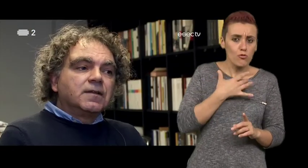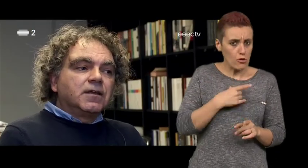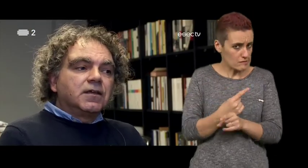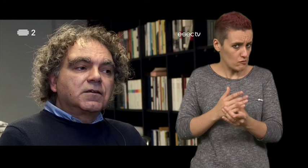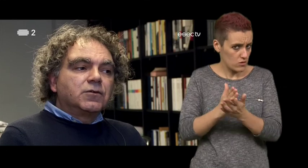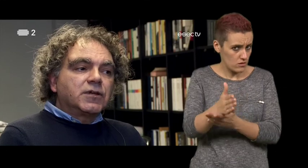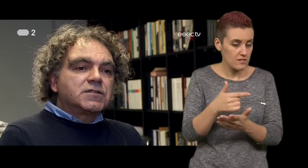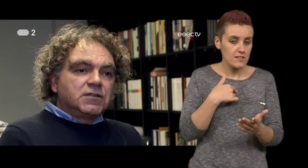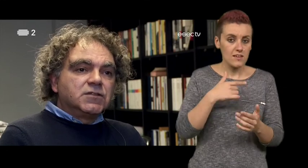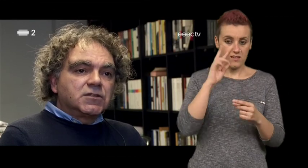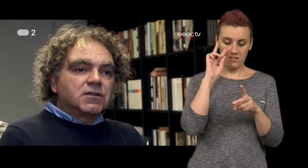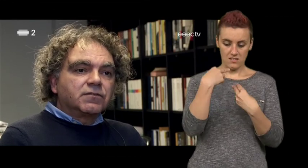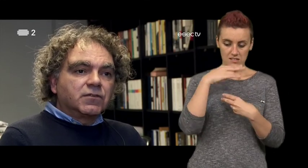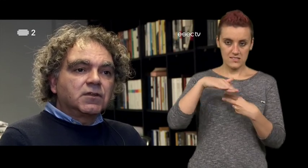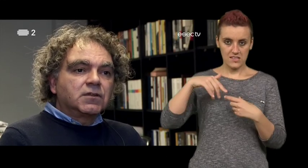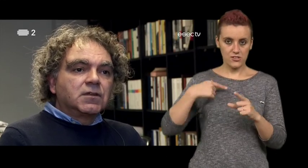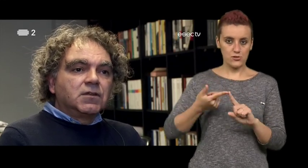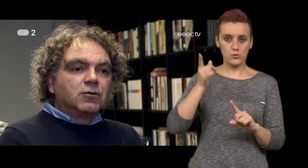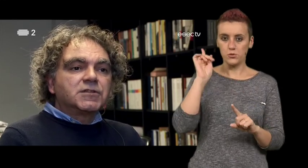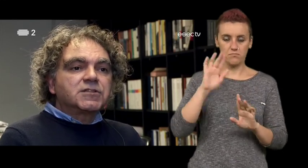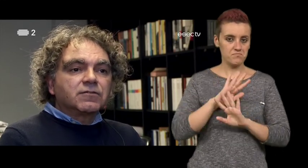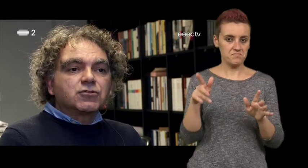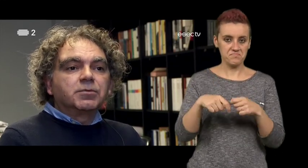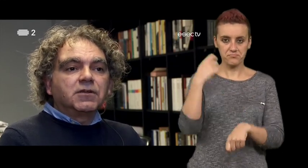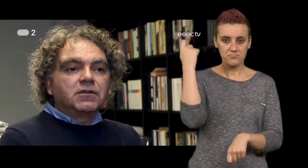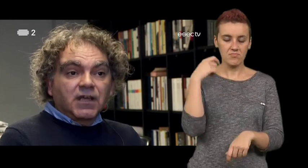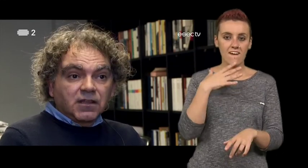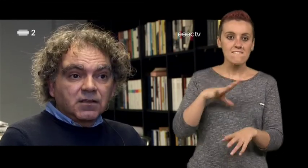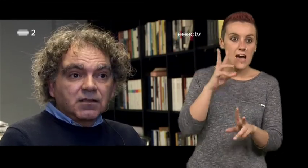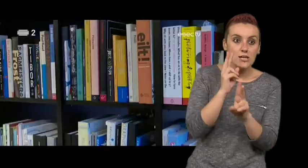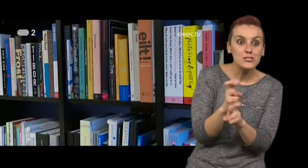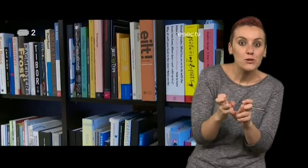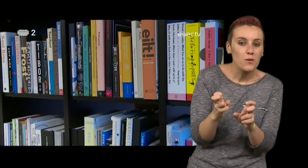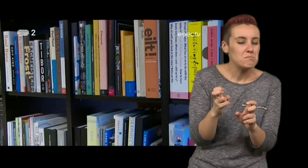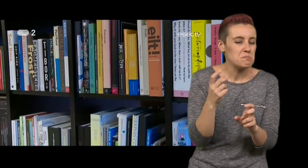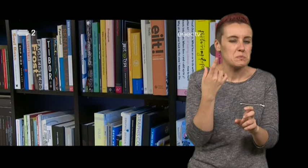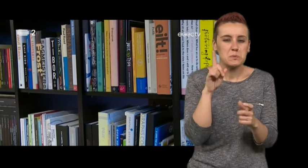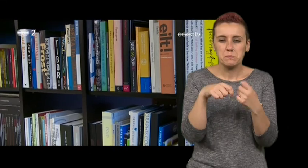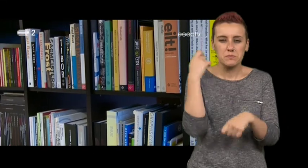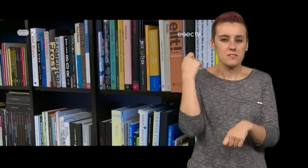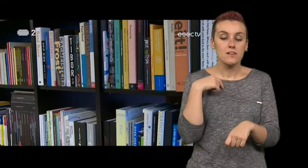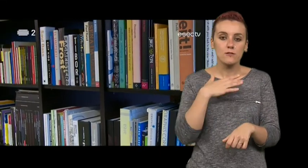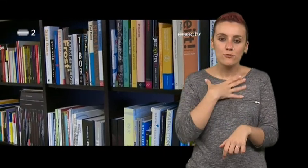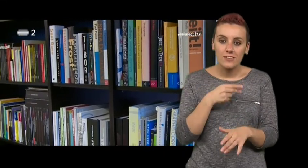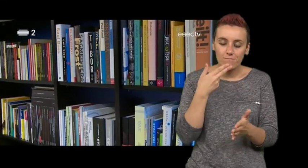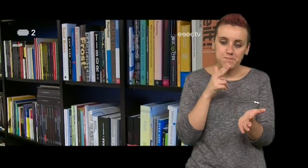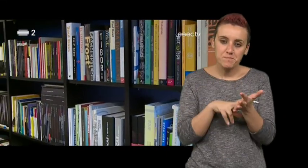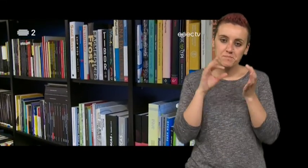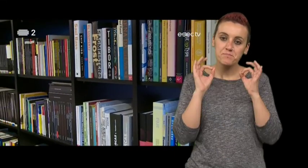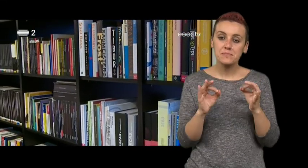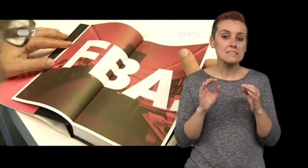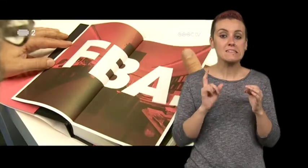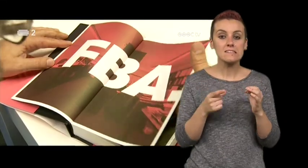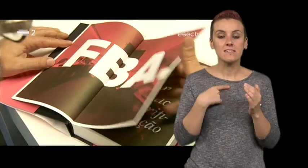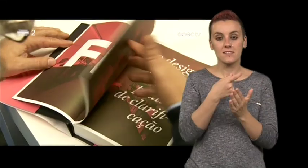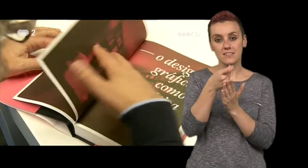gostar. Era que não era cientista, não é? Não me interessava descobrir nada. O que eu gostava, essencialmente, sempre gostei muito,